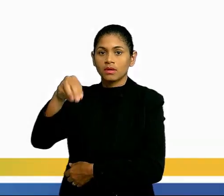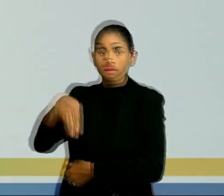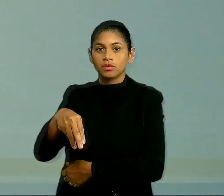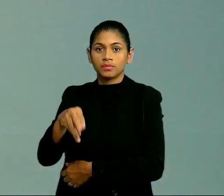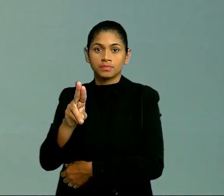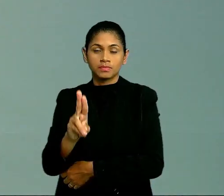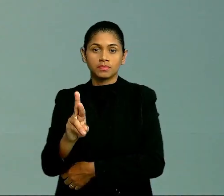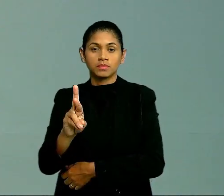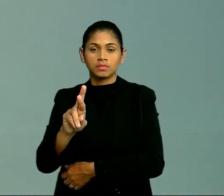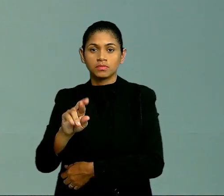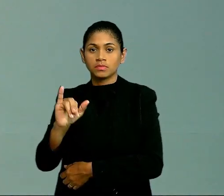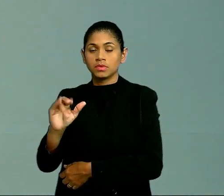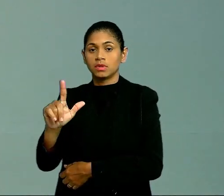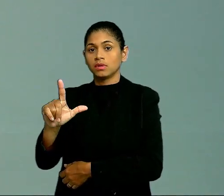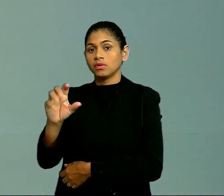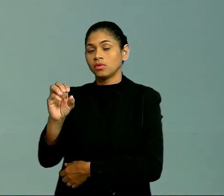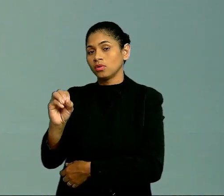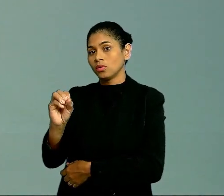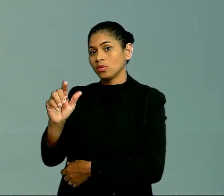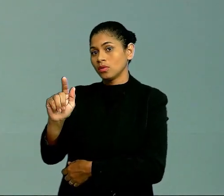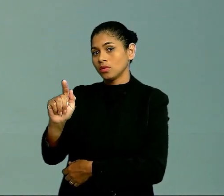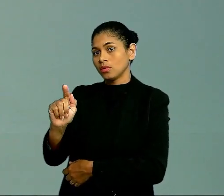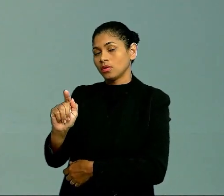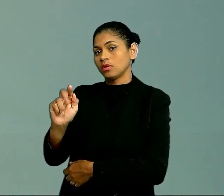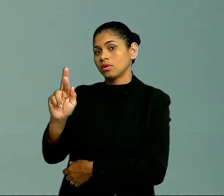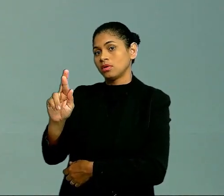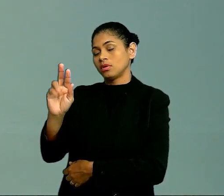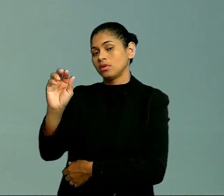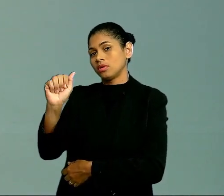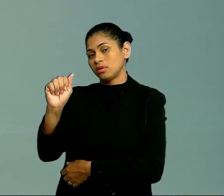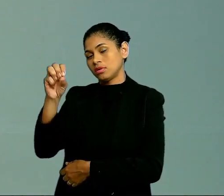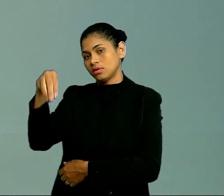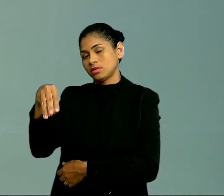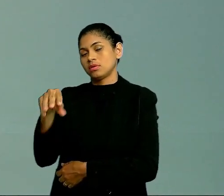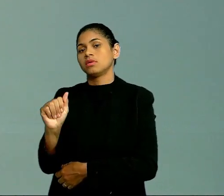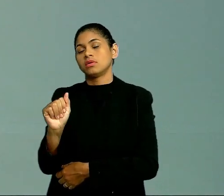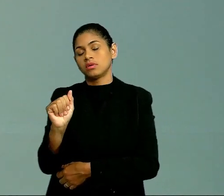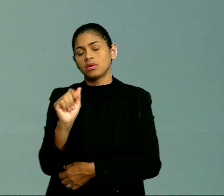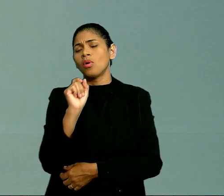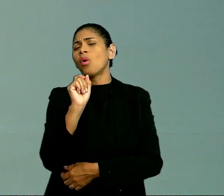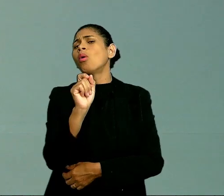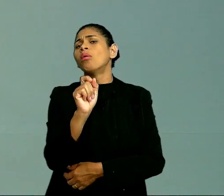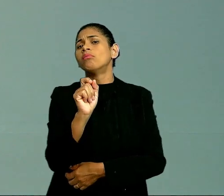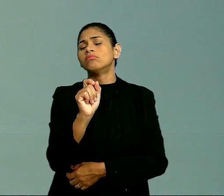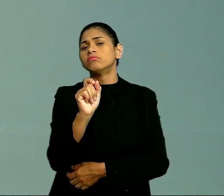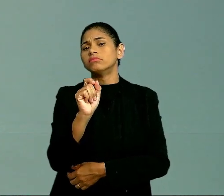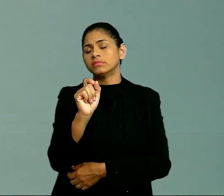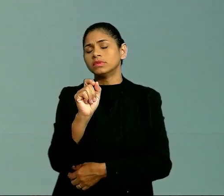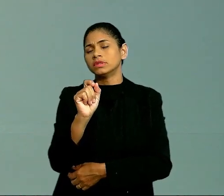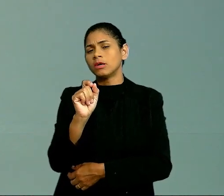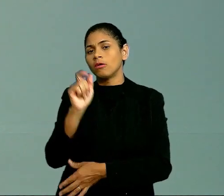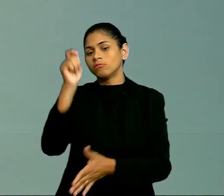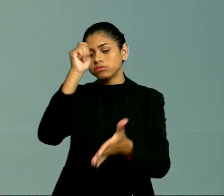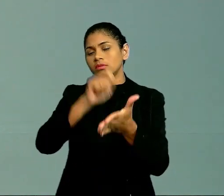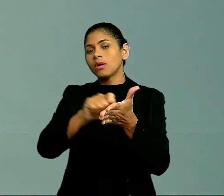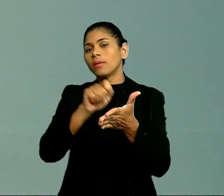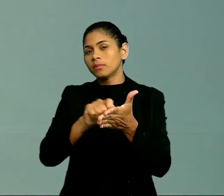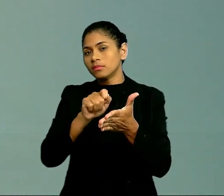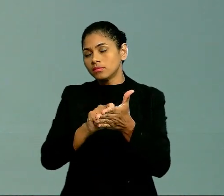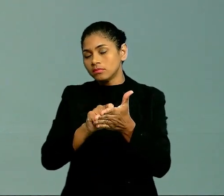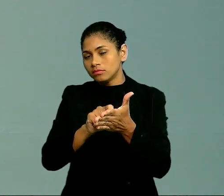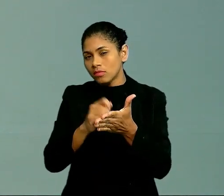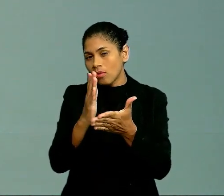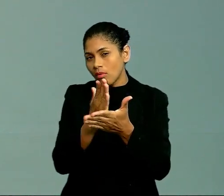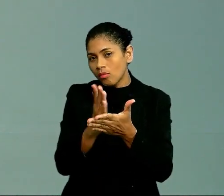é o murilograma, pessoal? Nesse tipo de produção do Murilo, ele compõe alguns poemas,